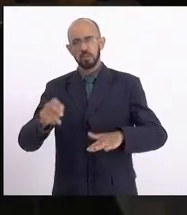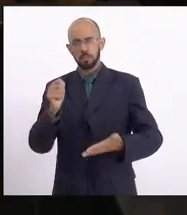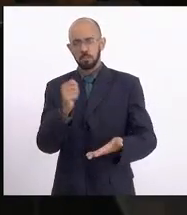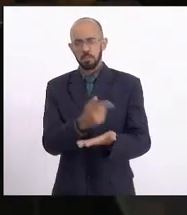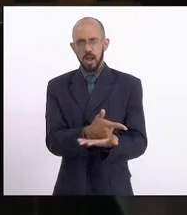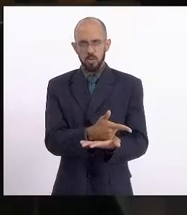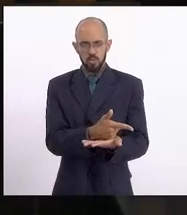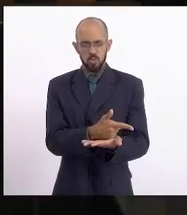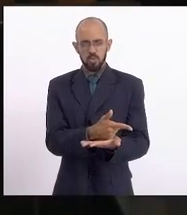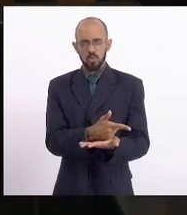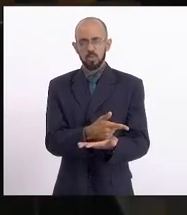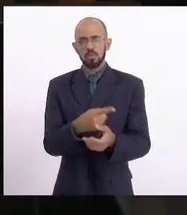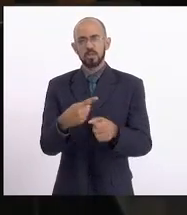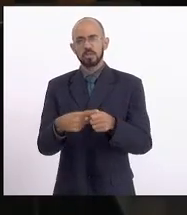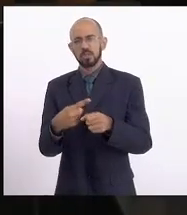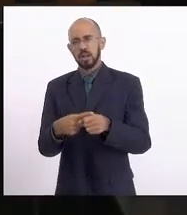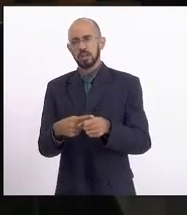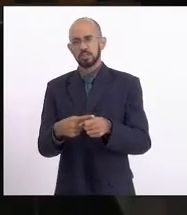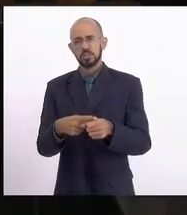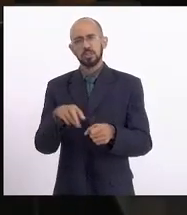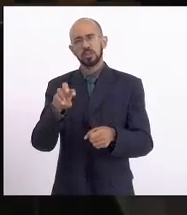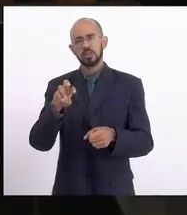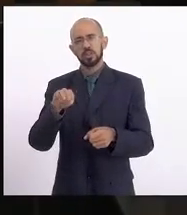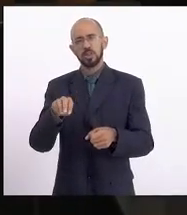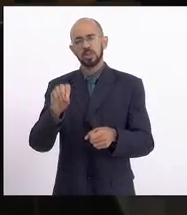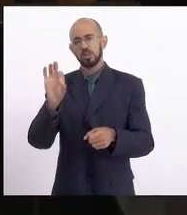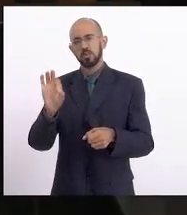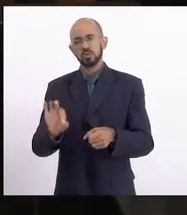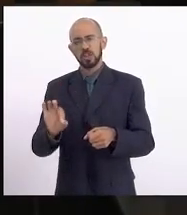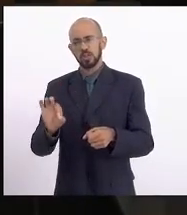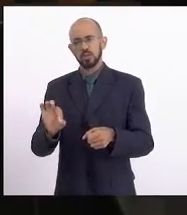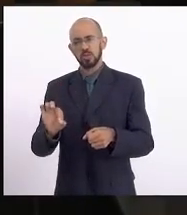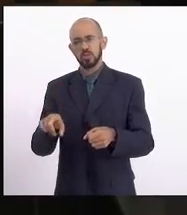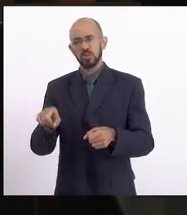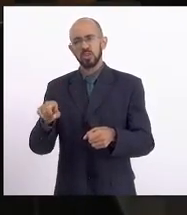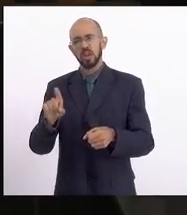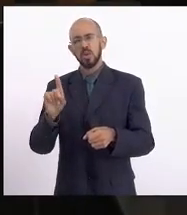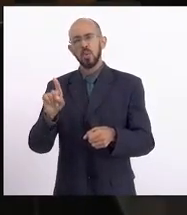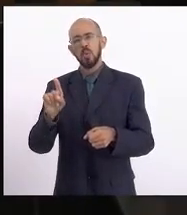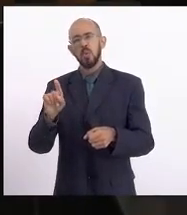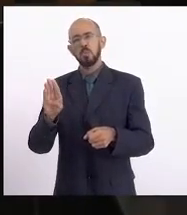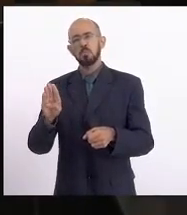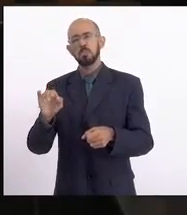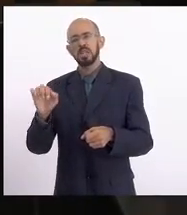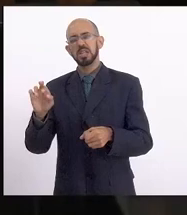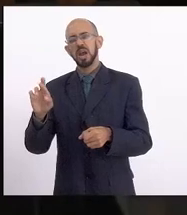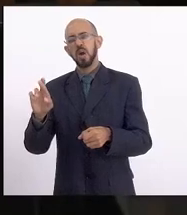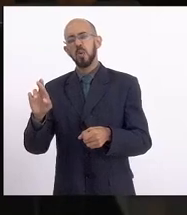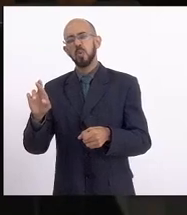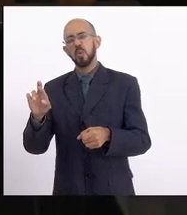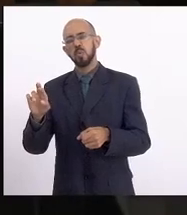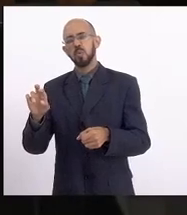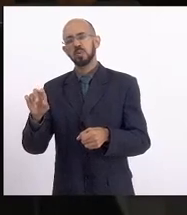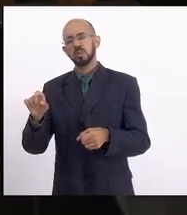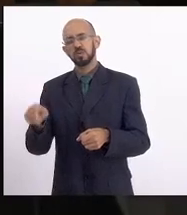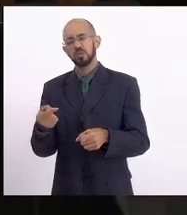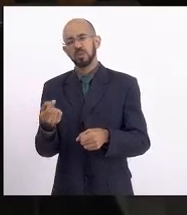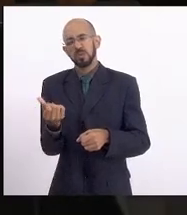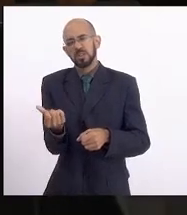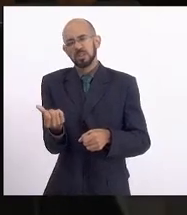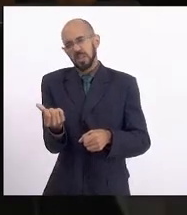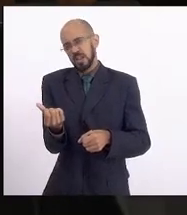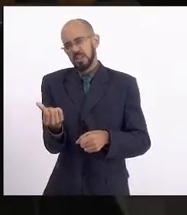onde 30%, um orçamento de 1,6 bilhão, uma arrecadação de 890